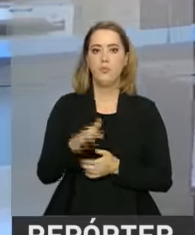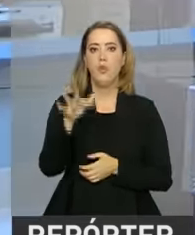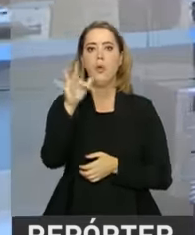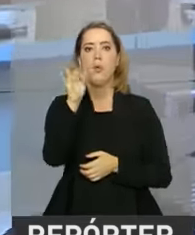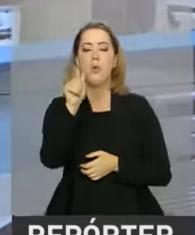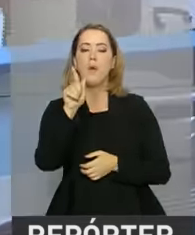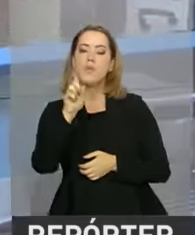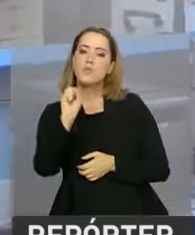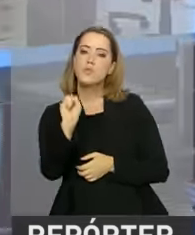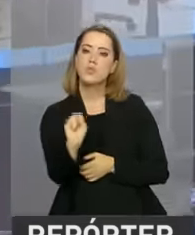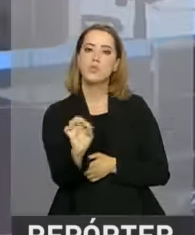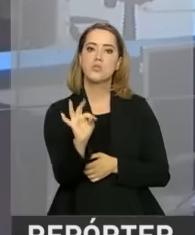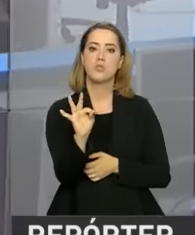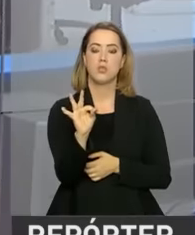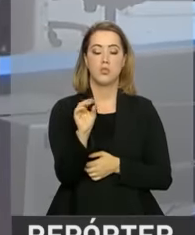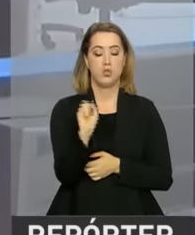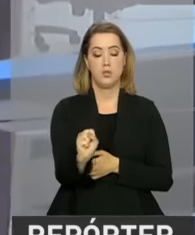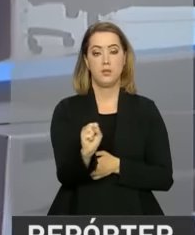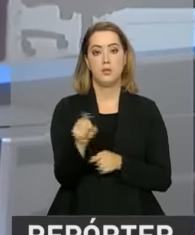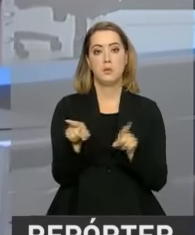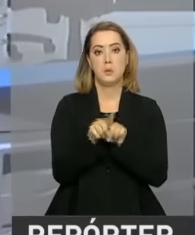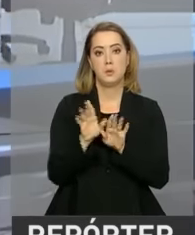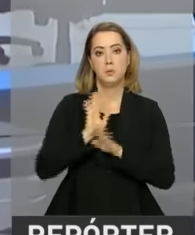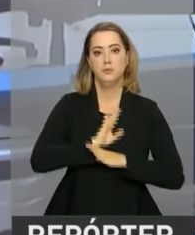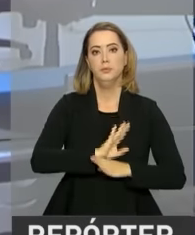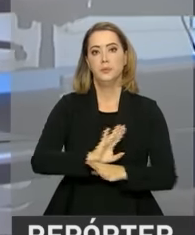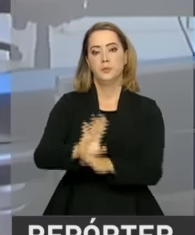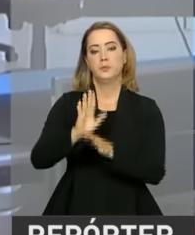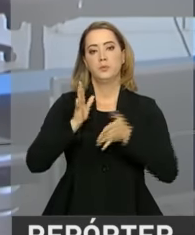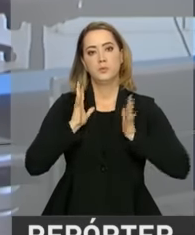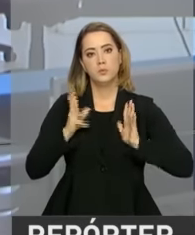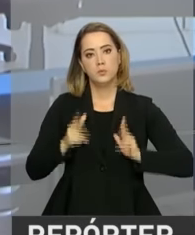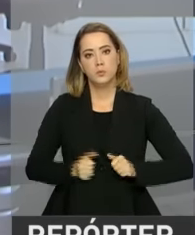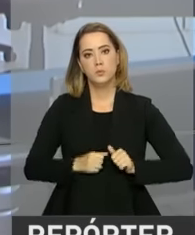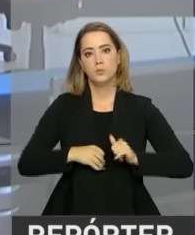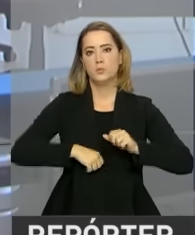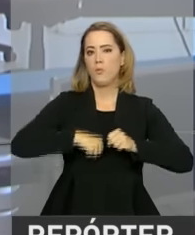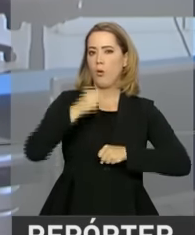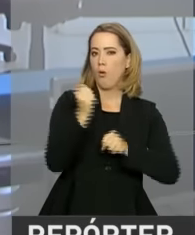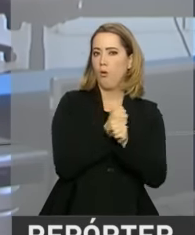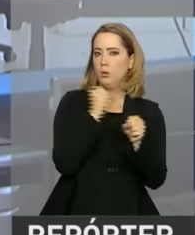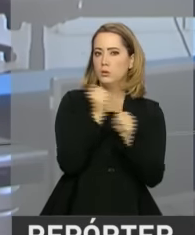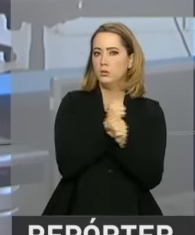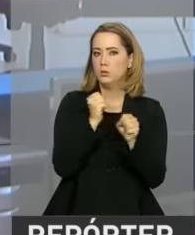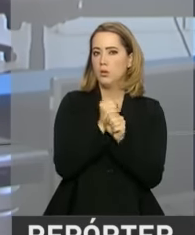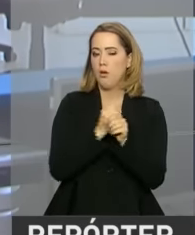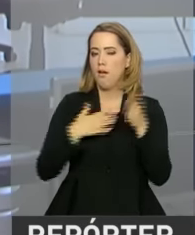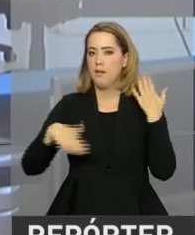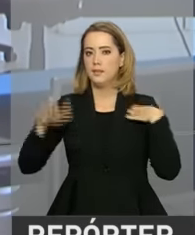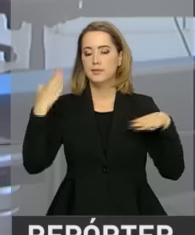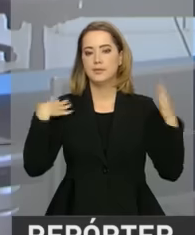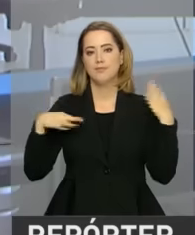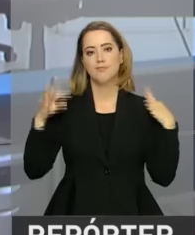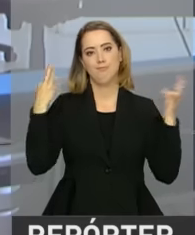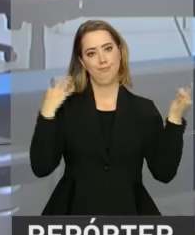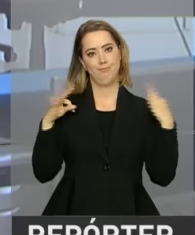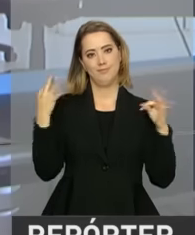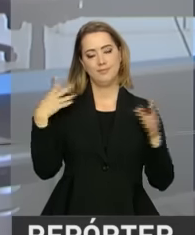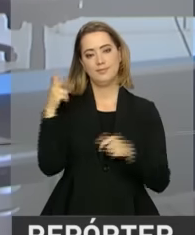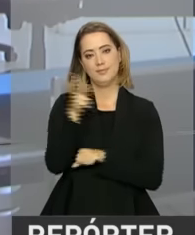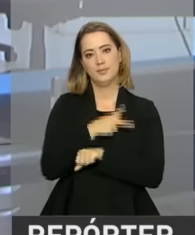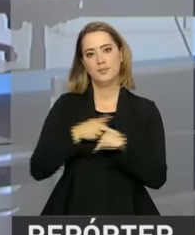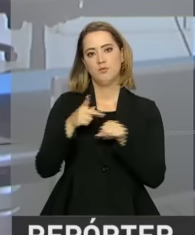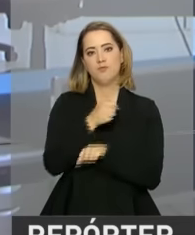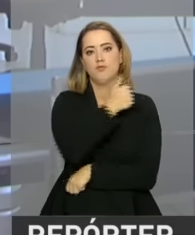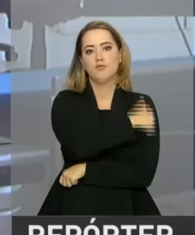FGTS também contribui para a mobilidade, para o saneamento, para a infraestrutura, para o lazer e para o turismo no país. No Rio de Janeiro,